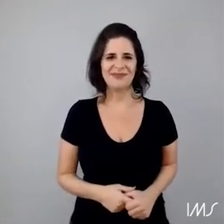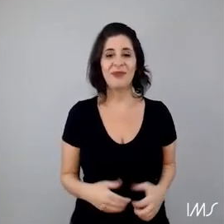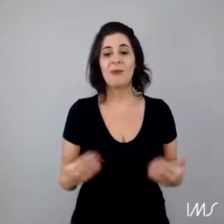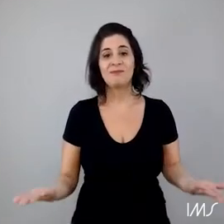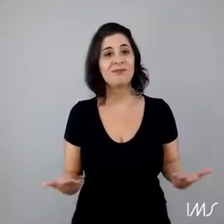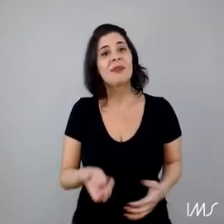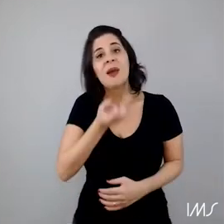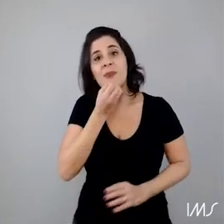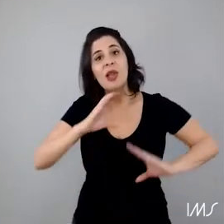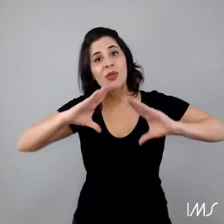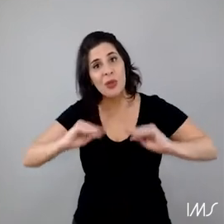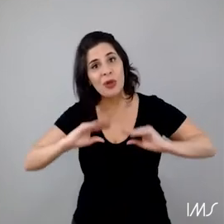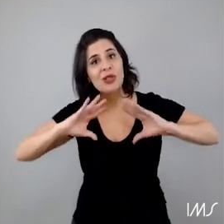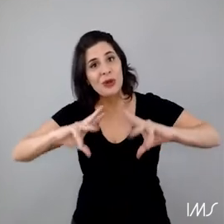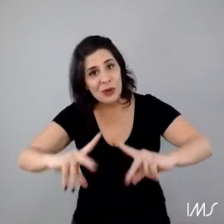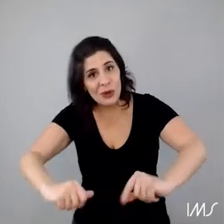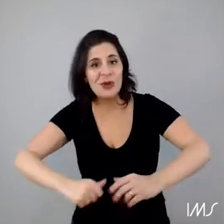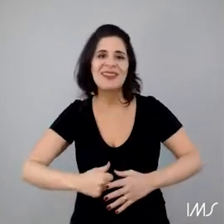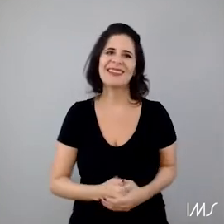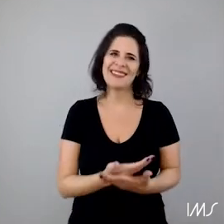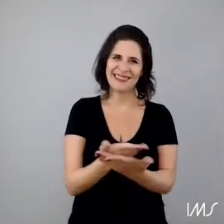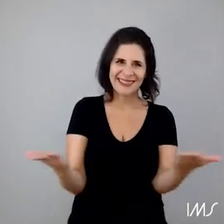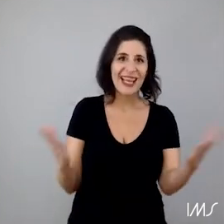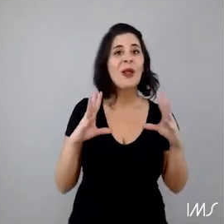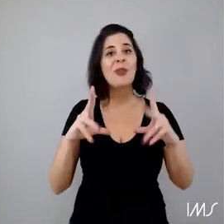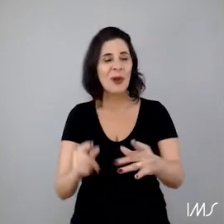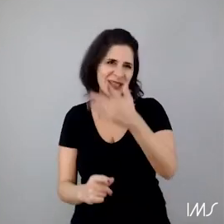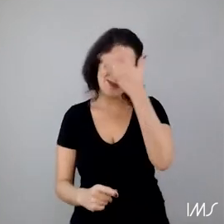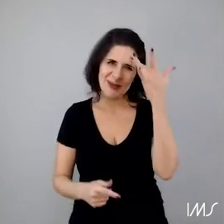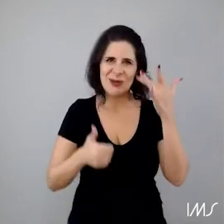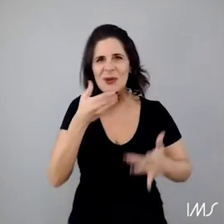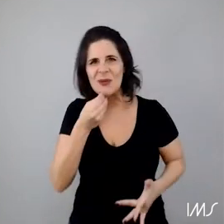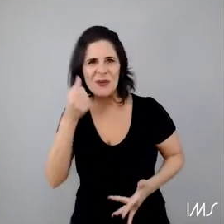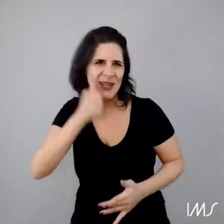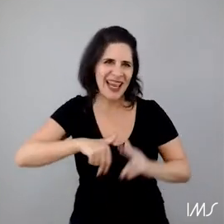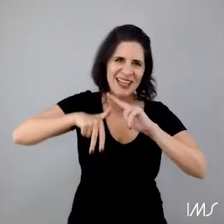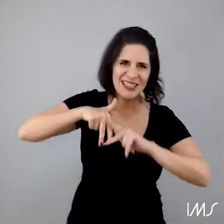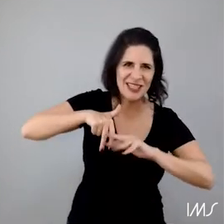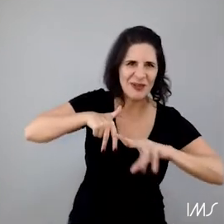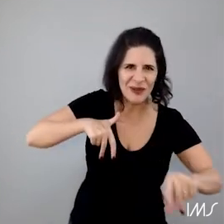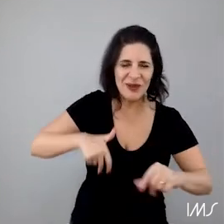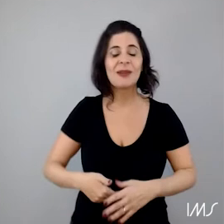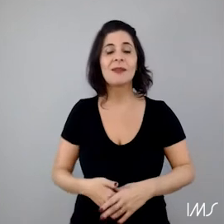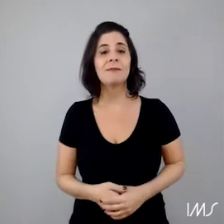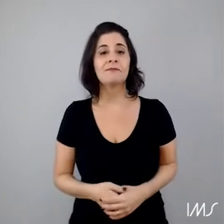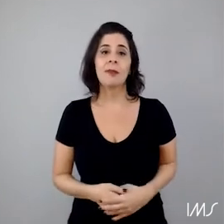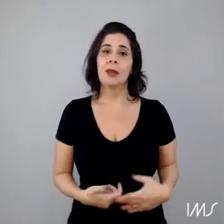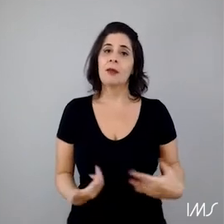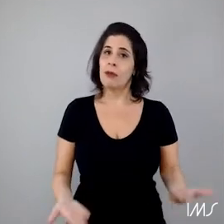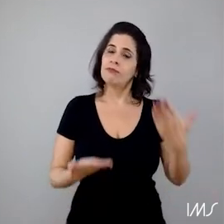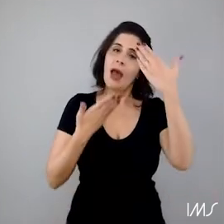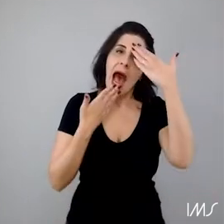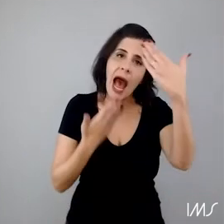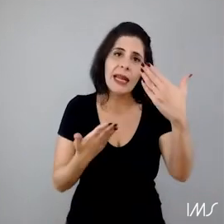Bem, boa noite a todos, a todas e a todos. Quero agradecer também por